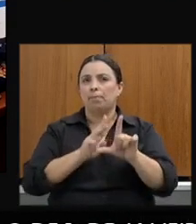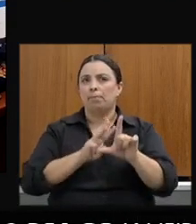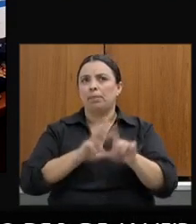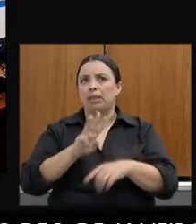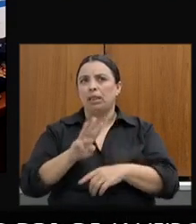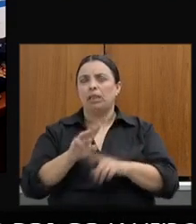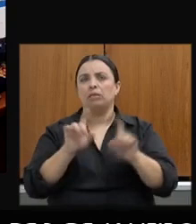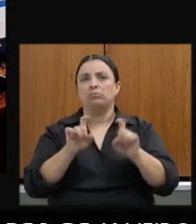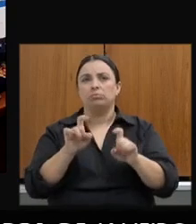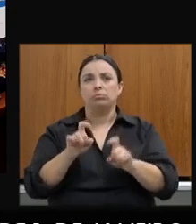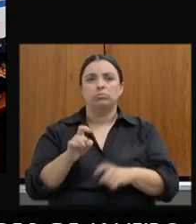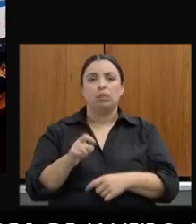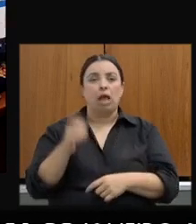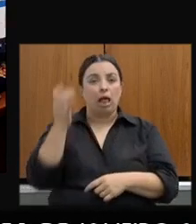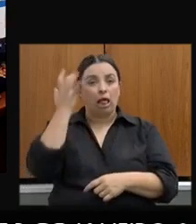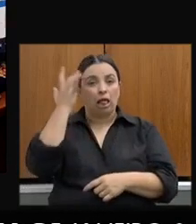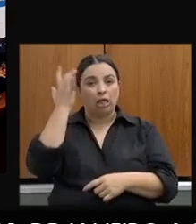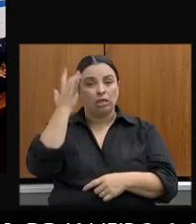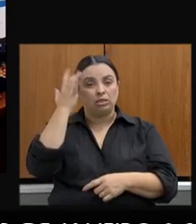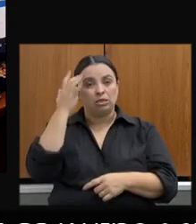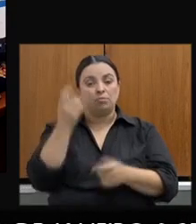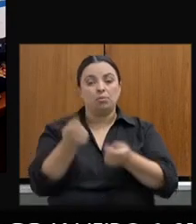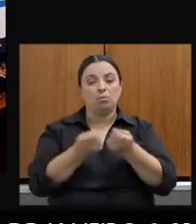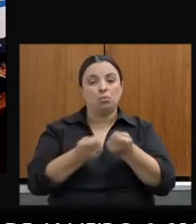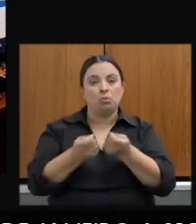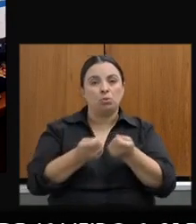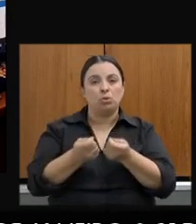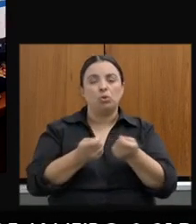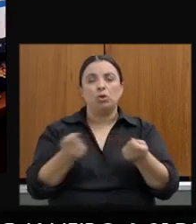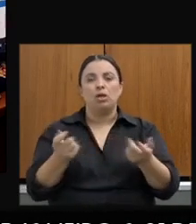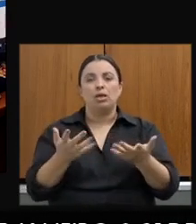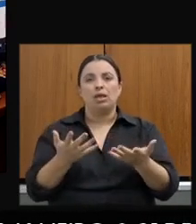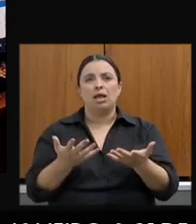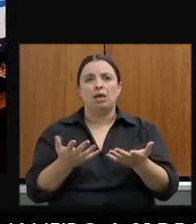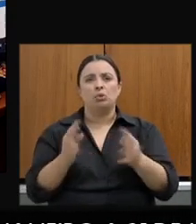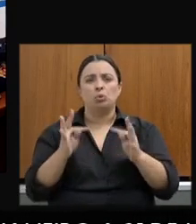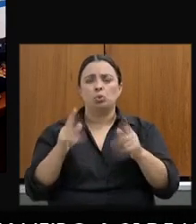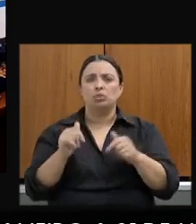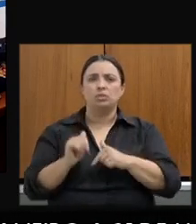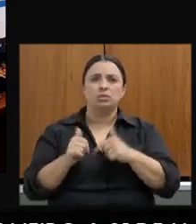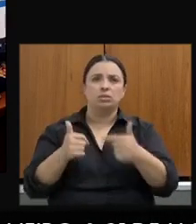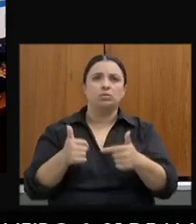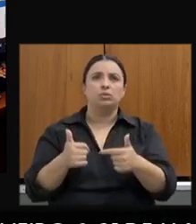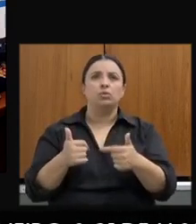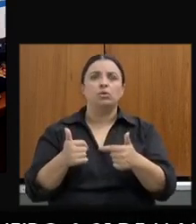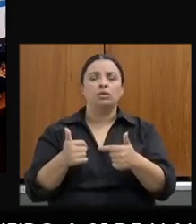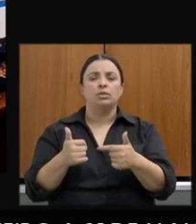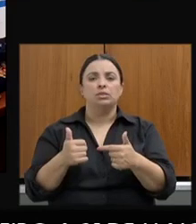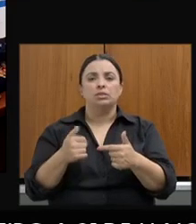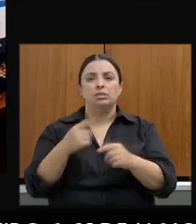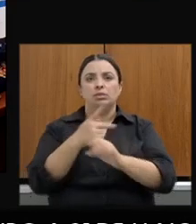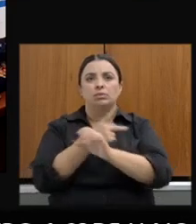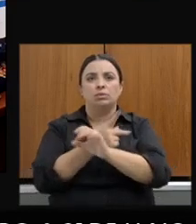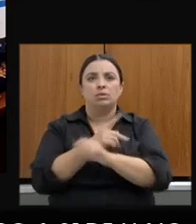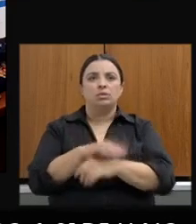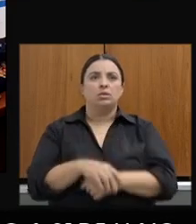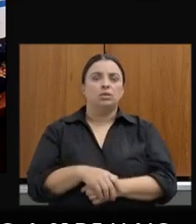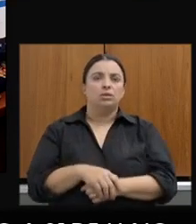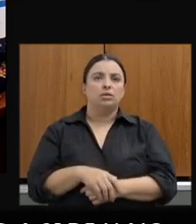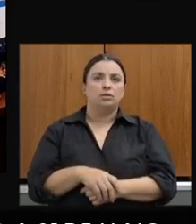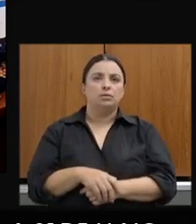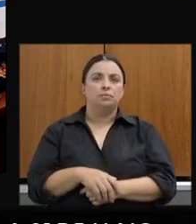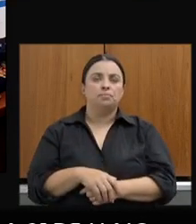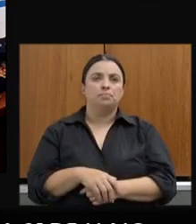produtividade procedimentos instaurados procedimentos relatados na nossa taxa de elucidação